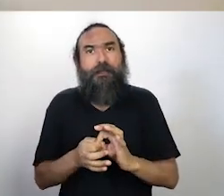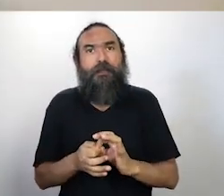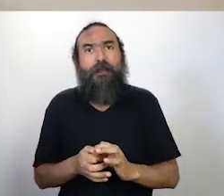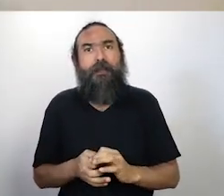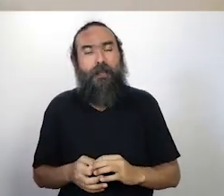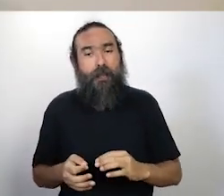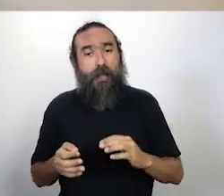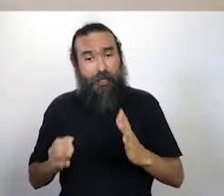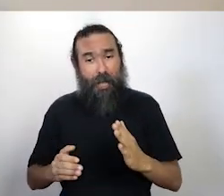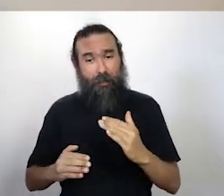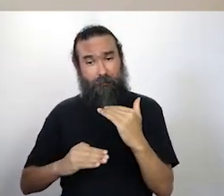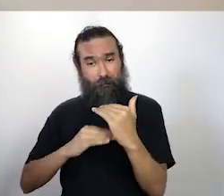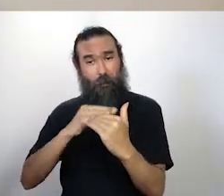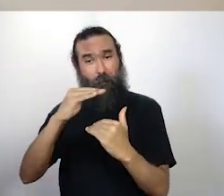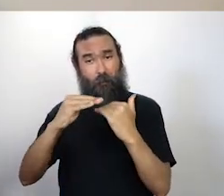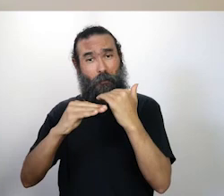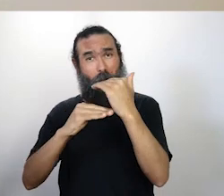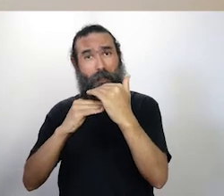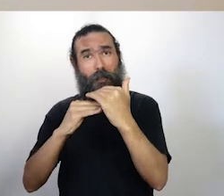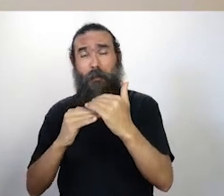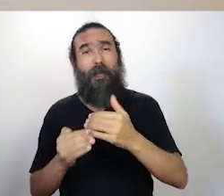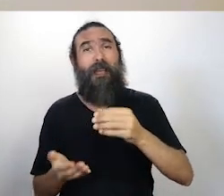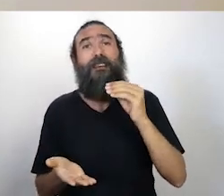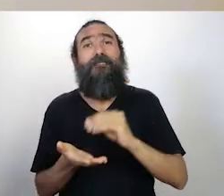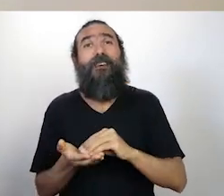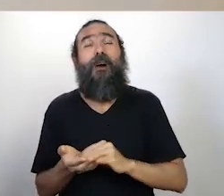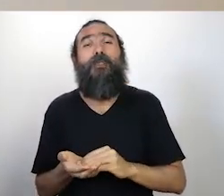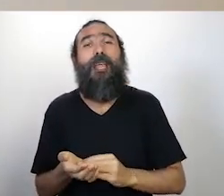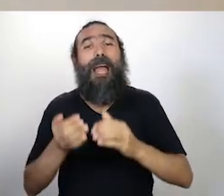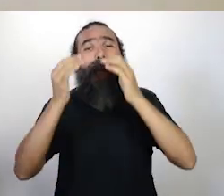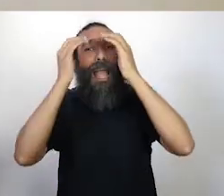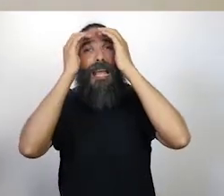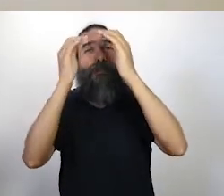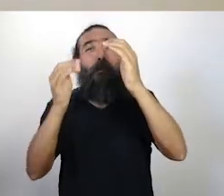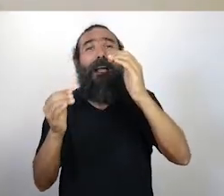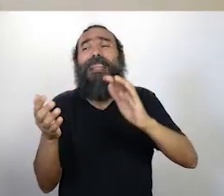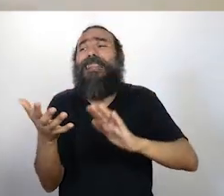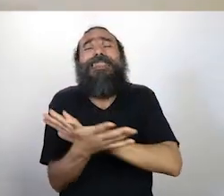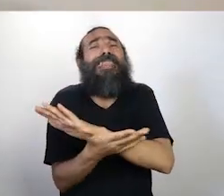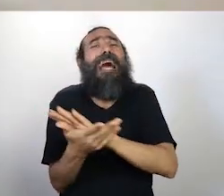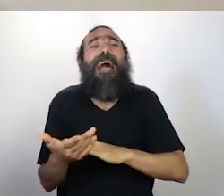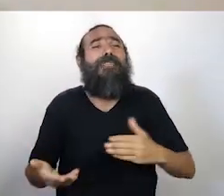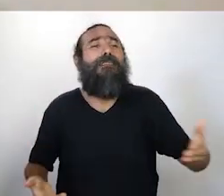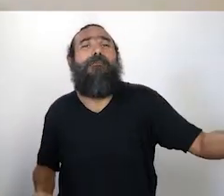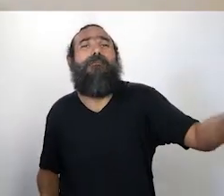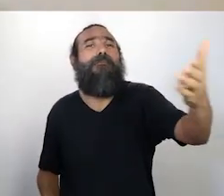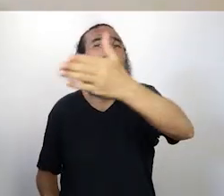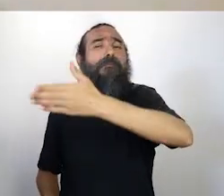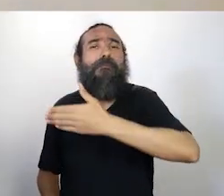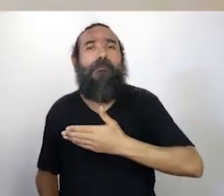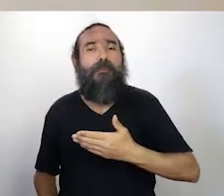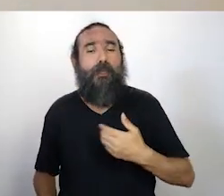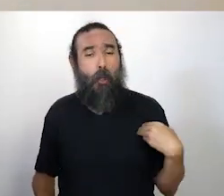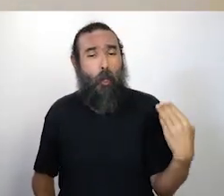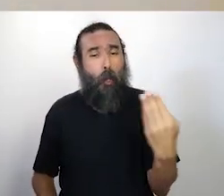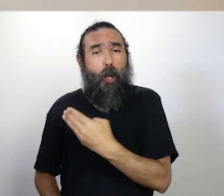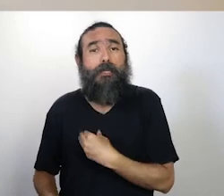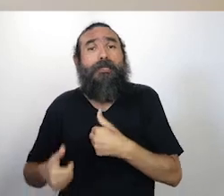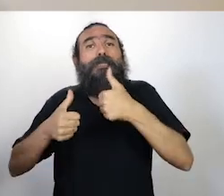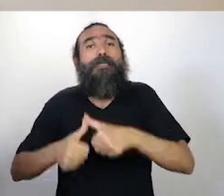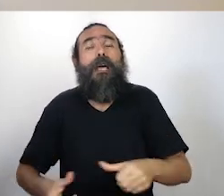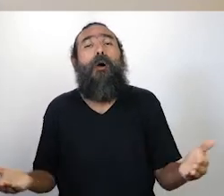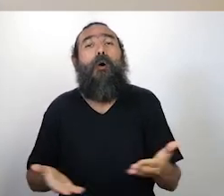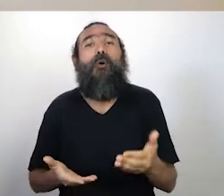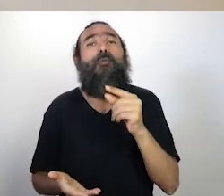porque a gente já usou tanto desenvolvimento que não consegue respeitar mais nada, porque a gente cada